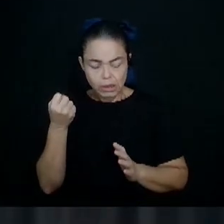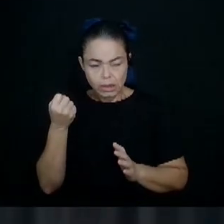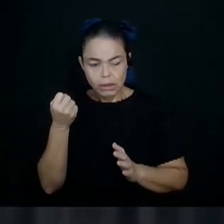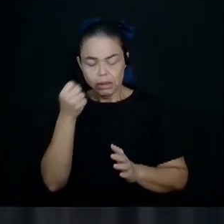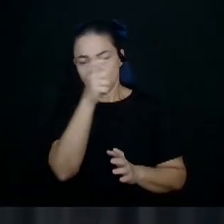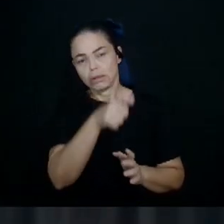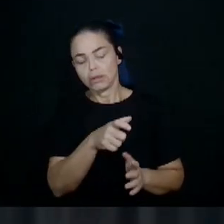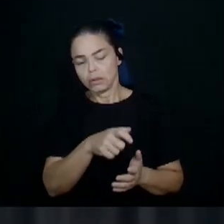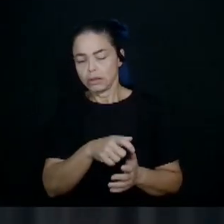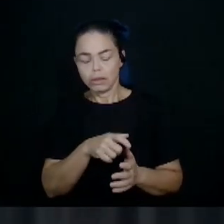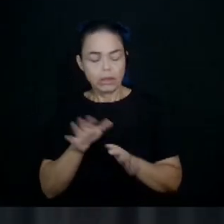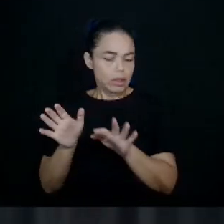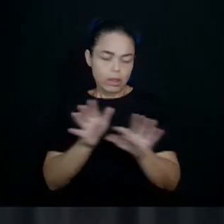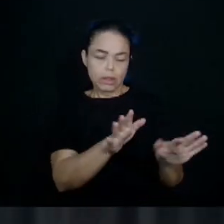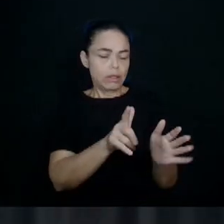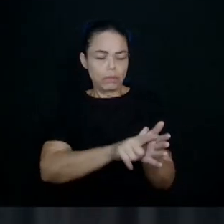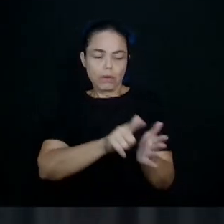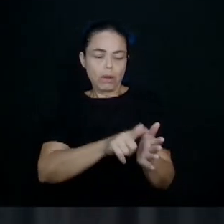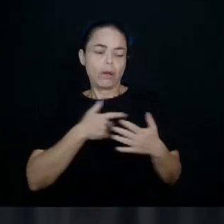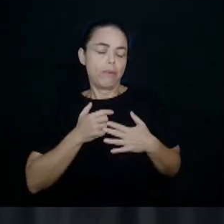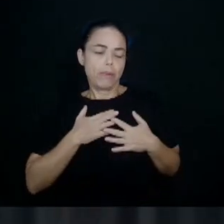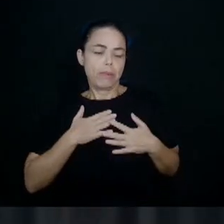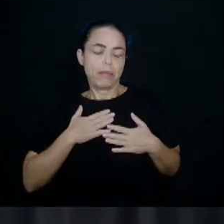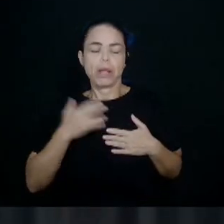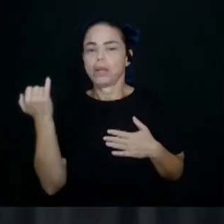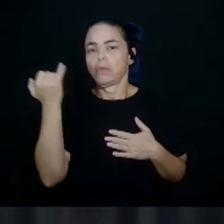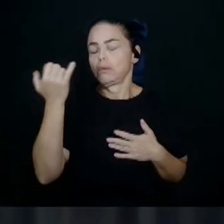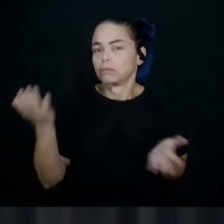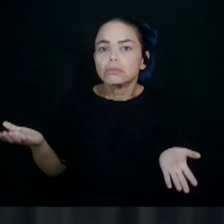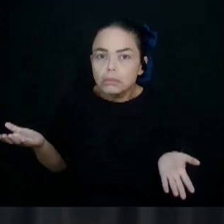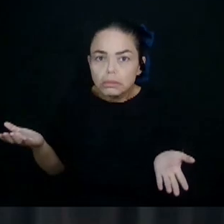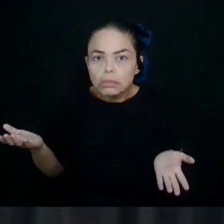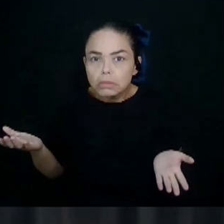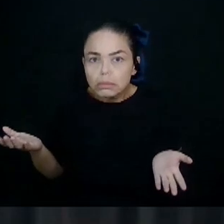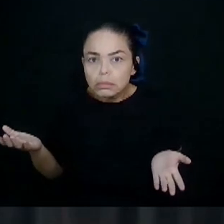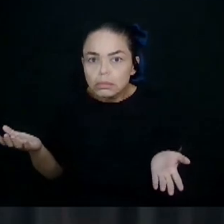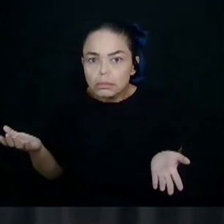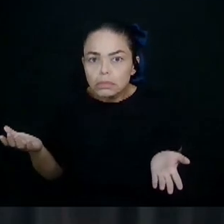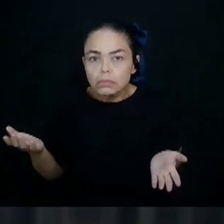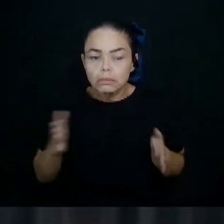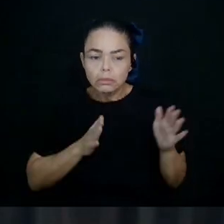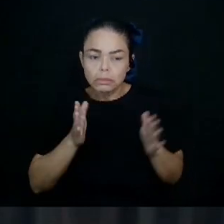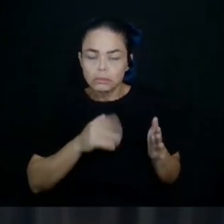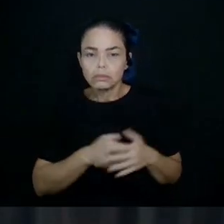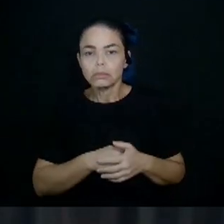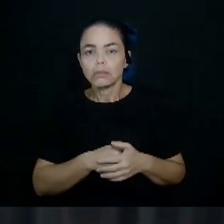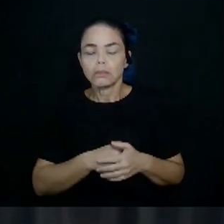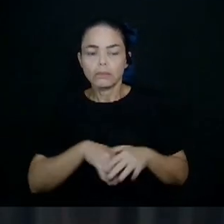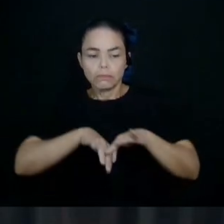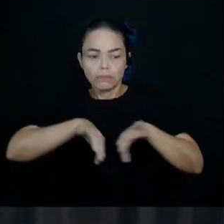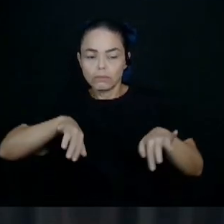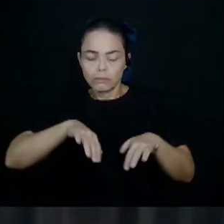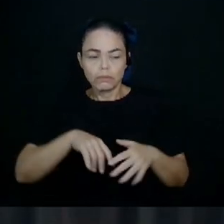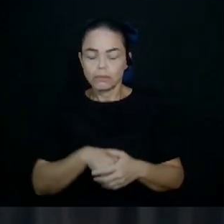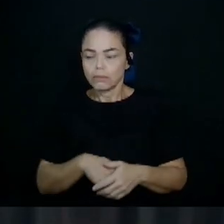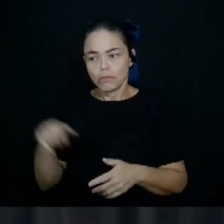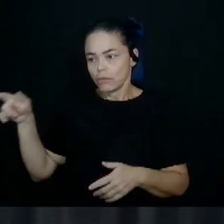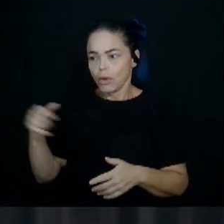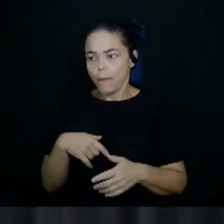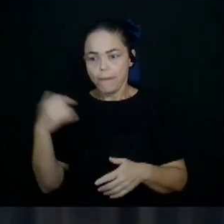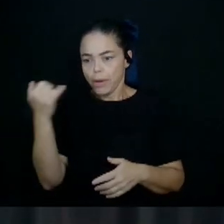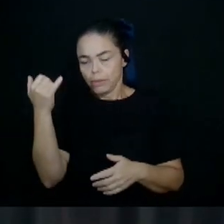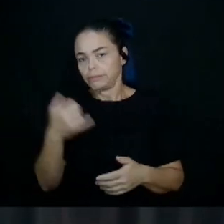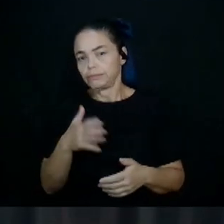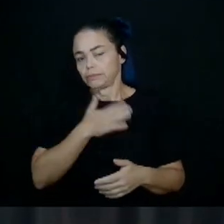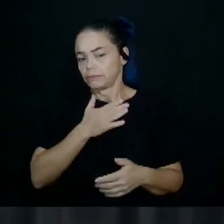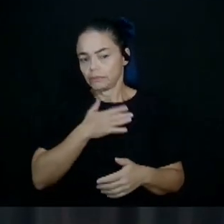tira esse panfleto daqui, porque ele é importante para mim. Então, esse momento de separação de, não, esse item, ele é